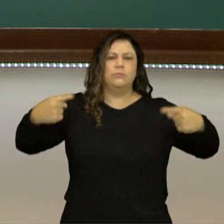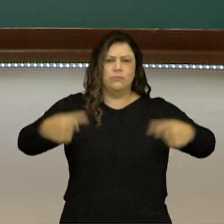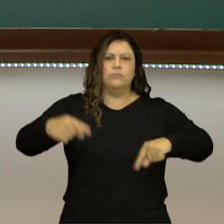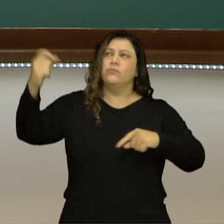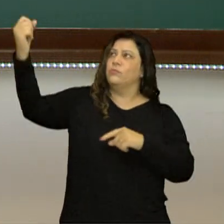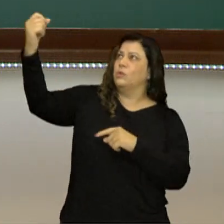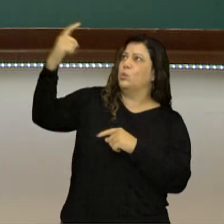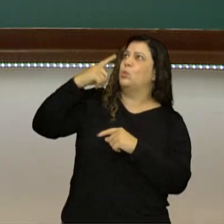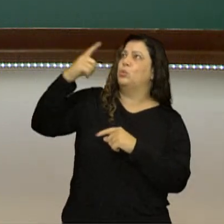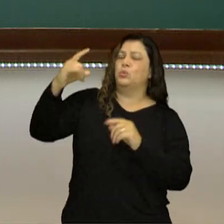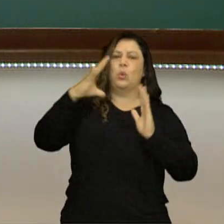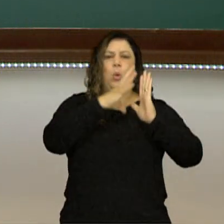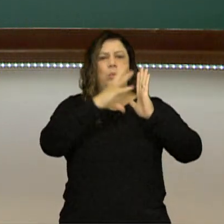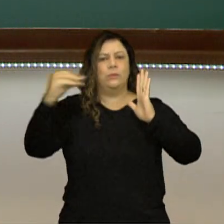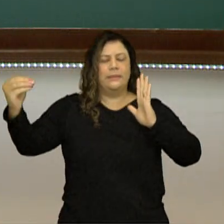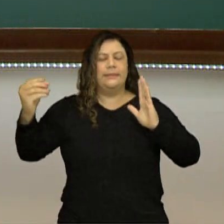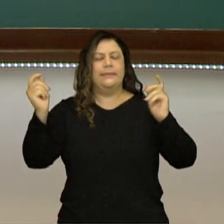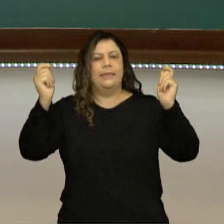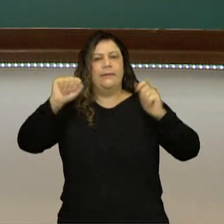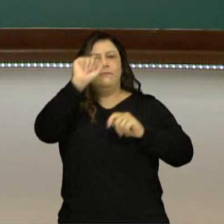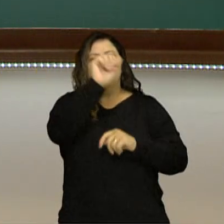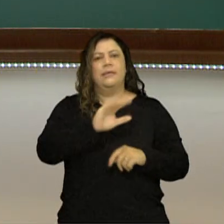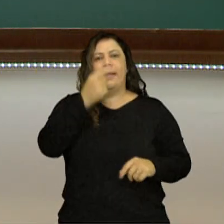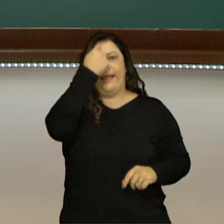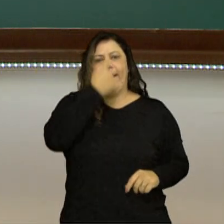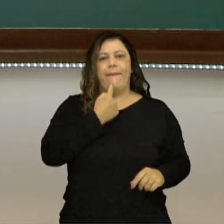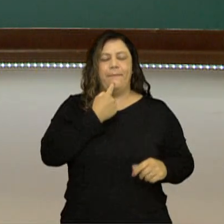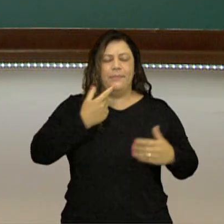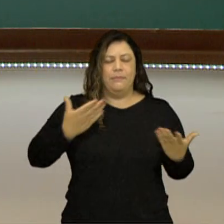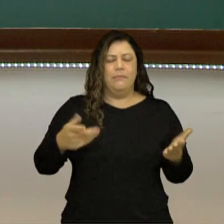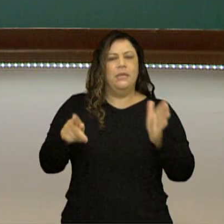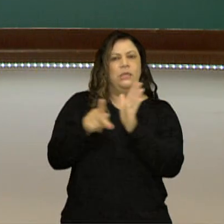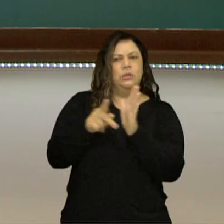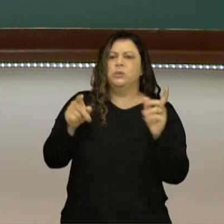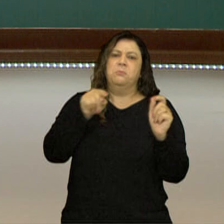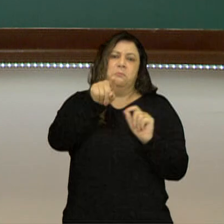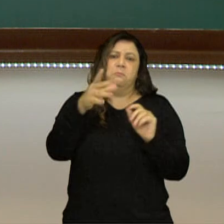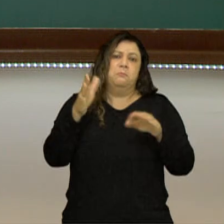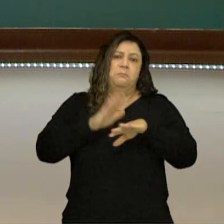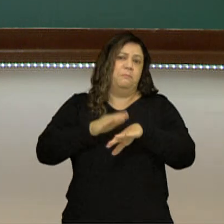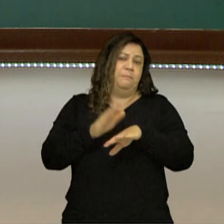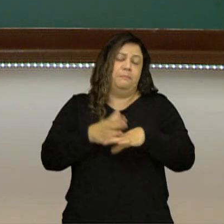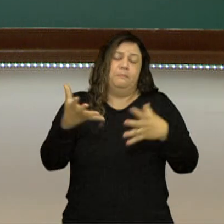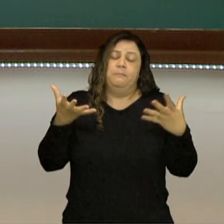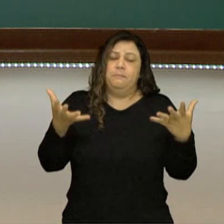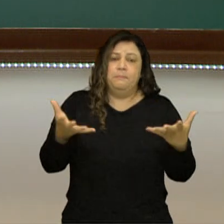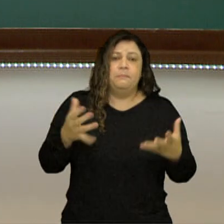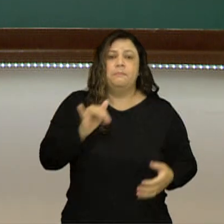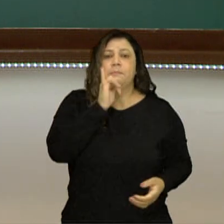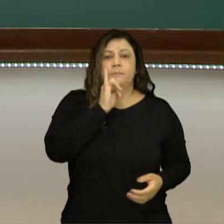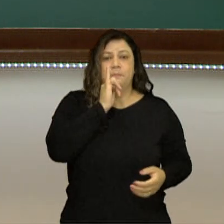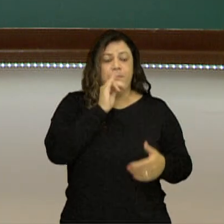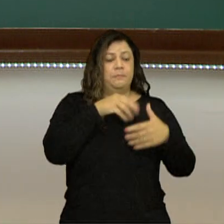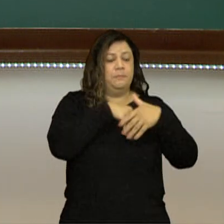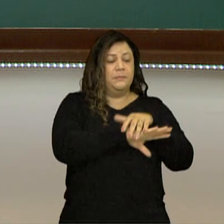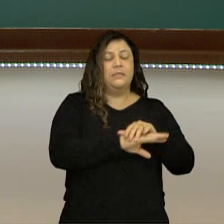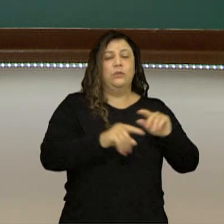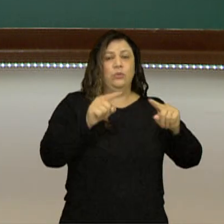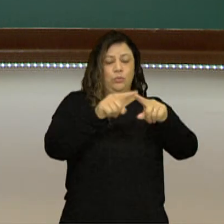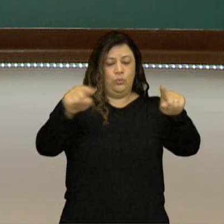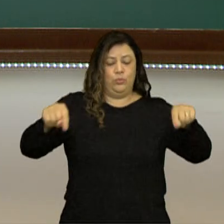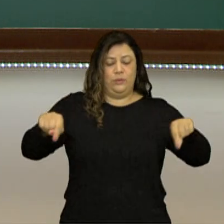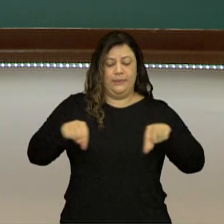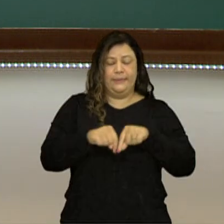sol refletia a imagem, né, que você quisesse reproduzir. Então, por exemplo, dentro dessa câmera você